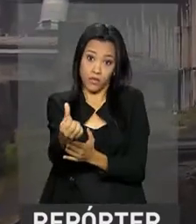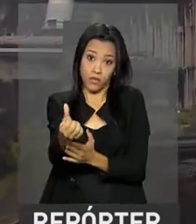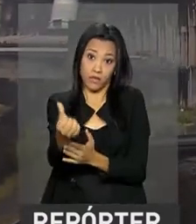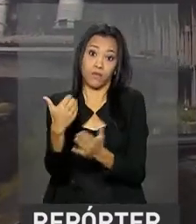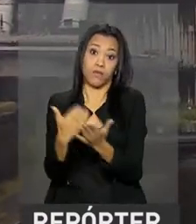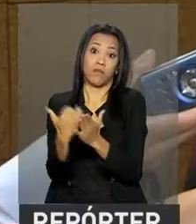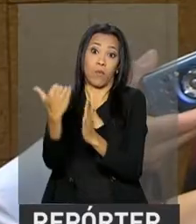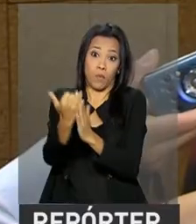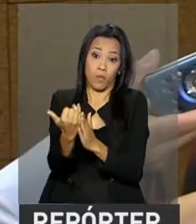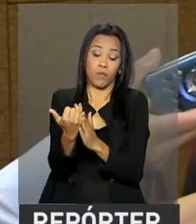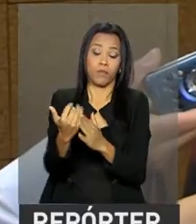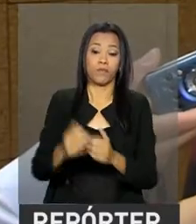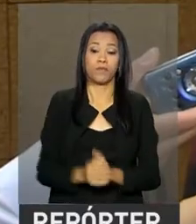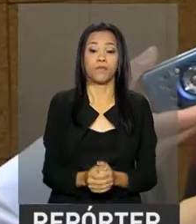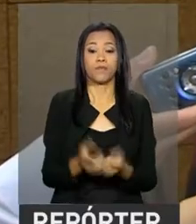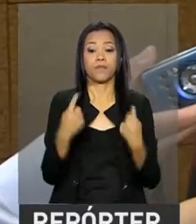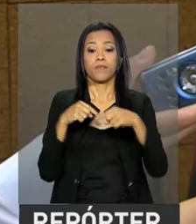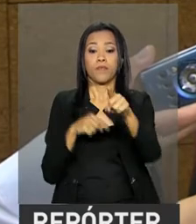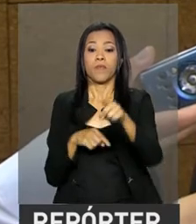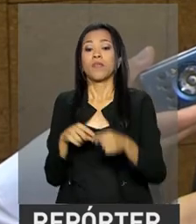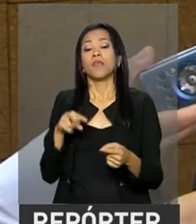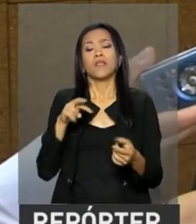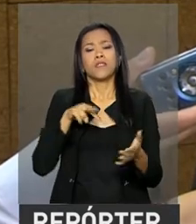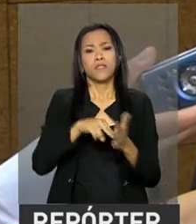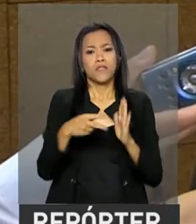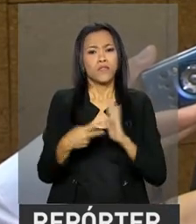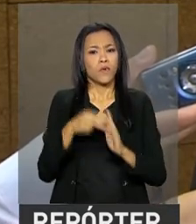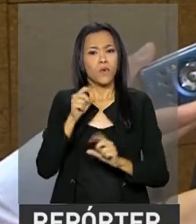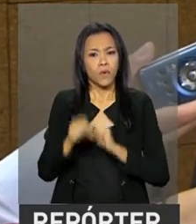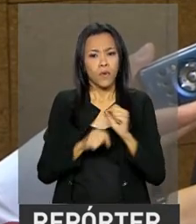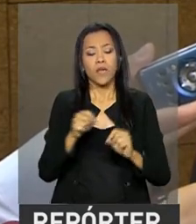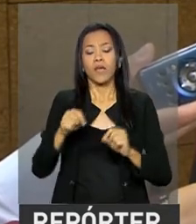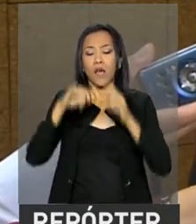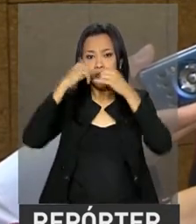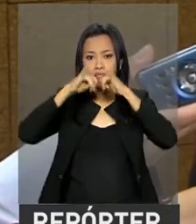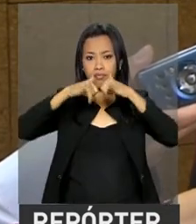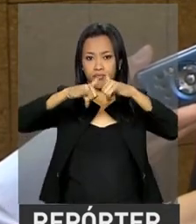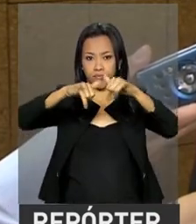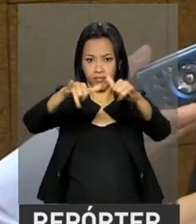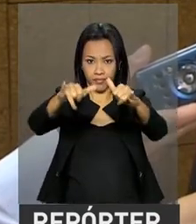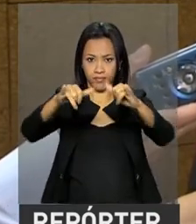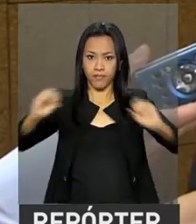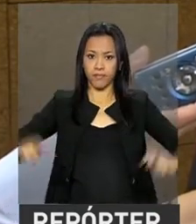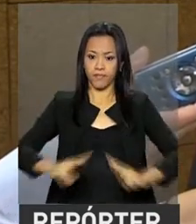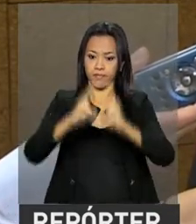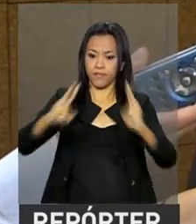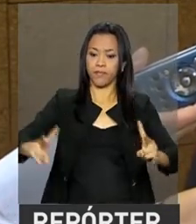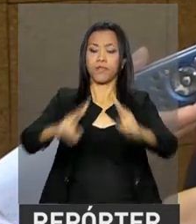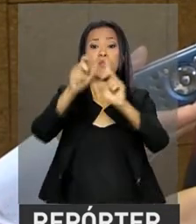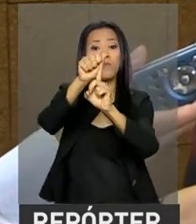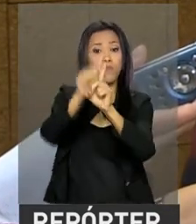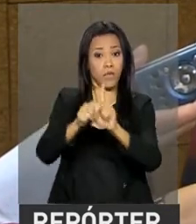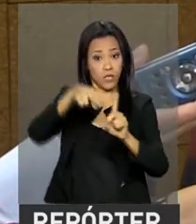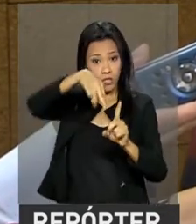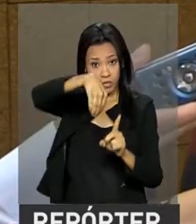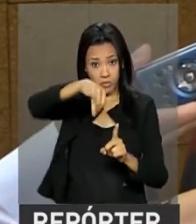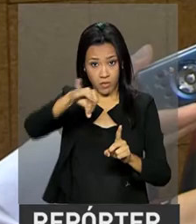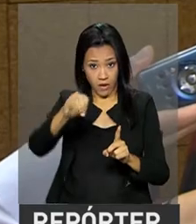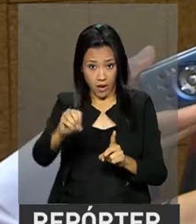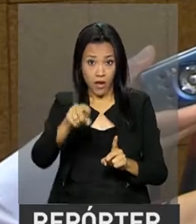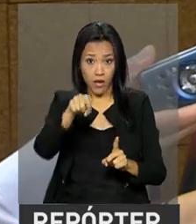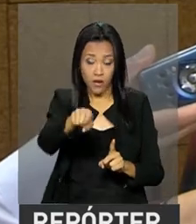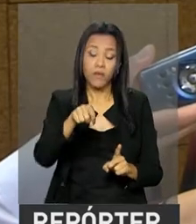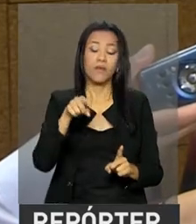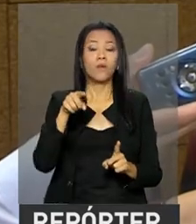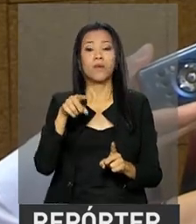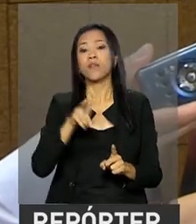de reserva. Isso significou uma pressão forte da energia elétrica no índice de maio, totalmente